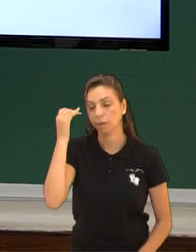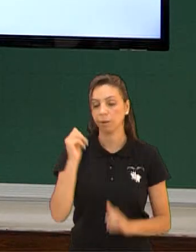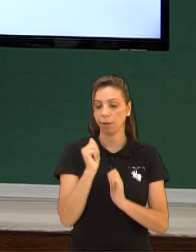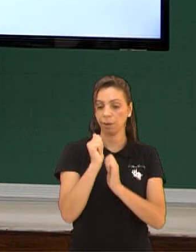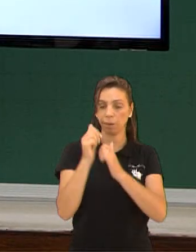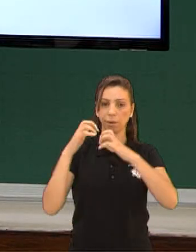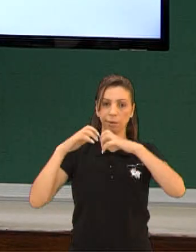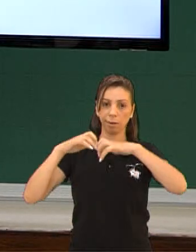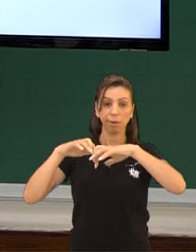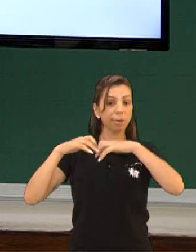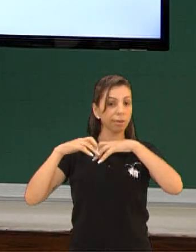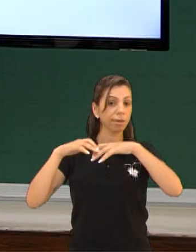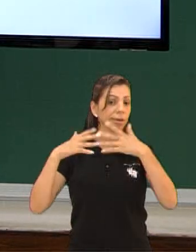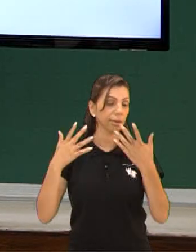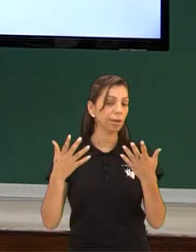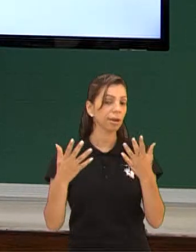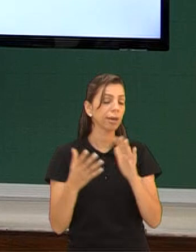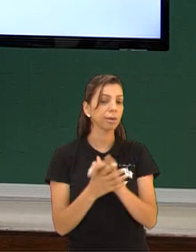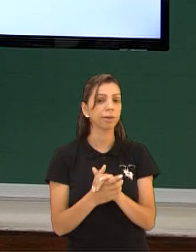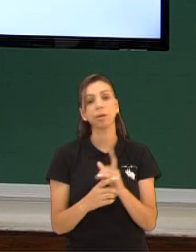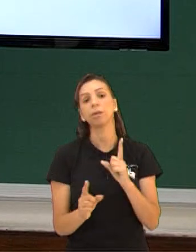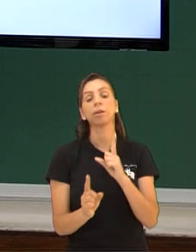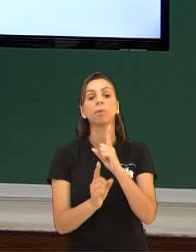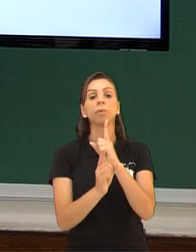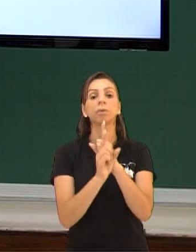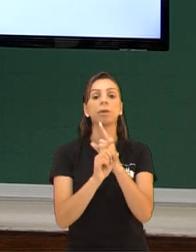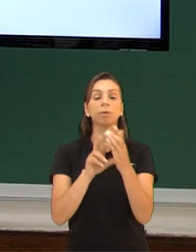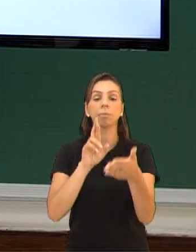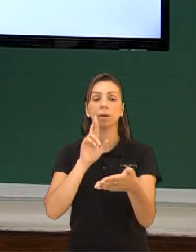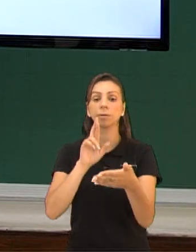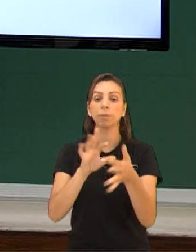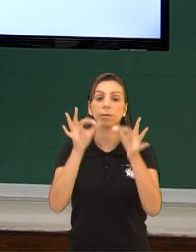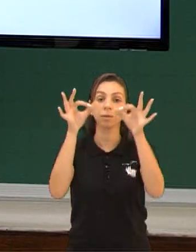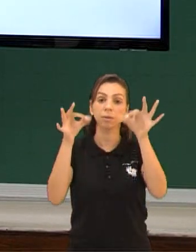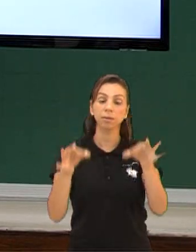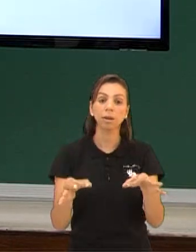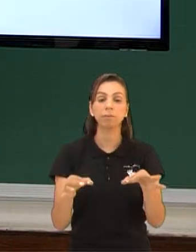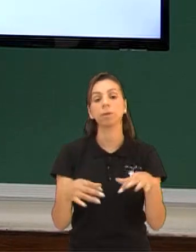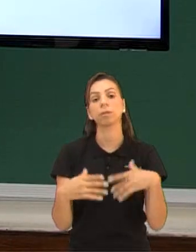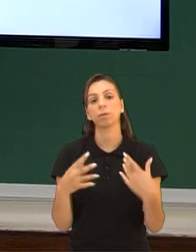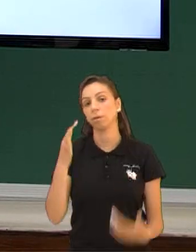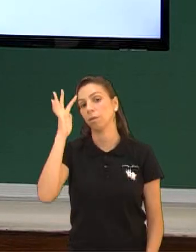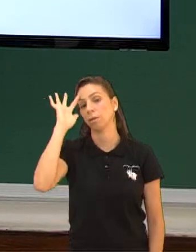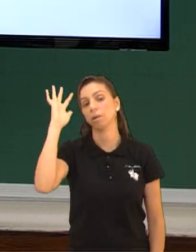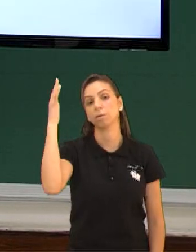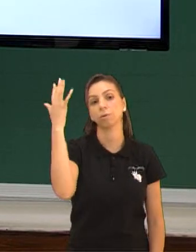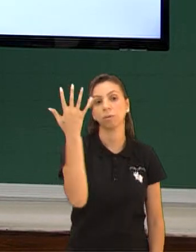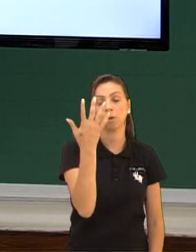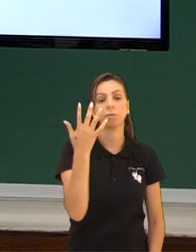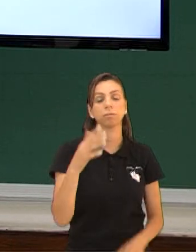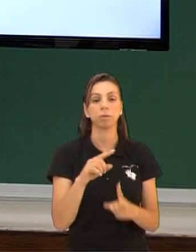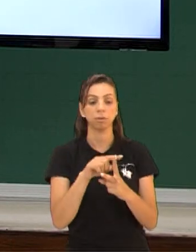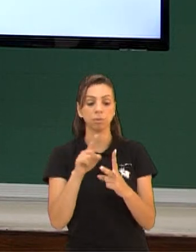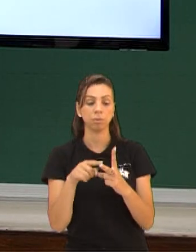reflexão, é justamente encontrar uma resposta que, de certa forma, resolva essa dicotomia entre